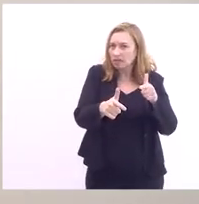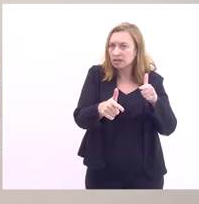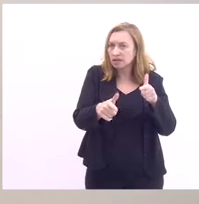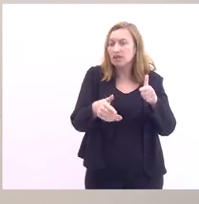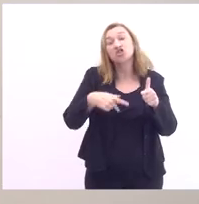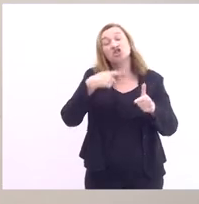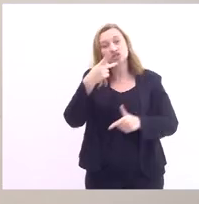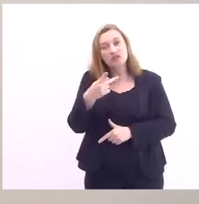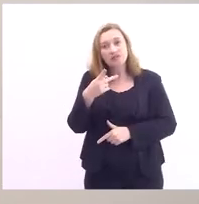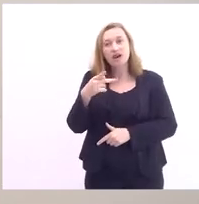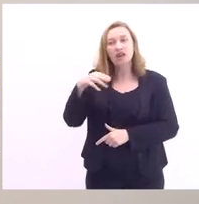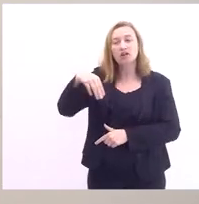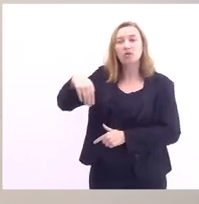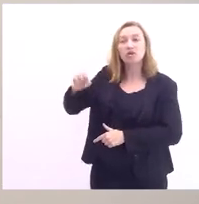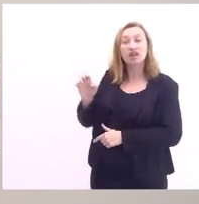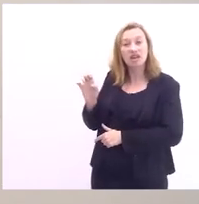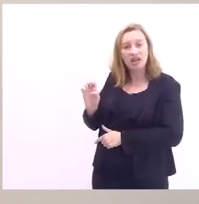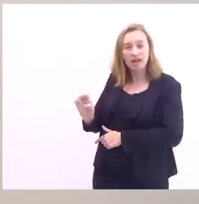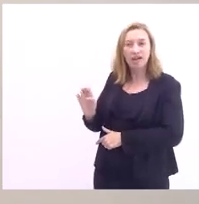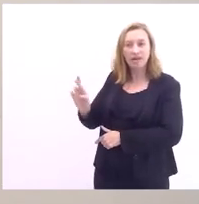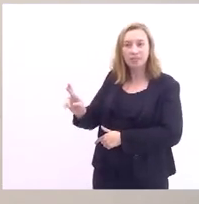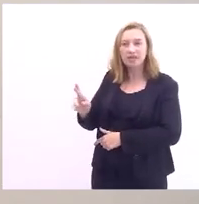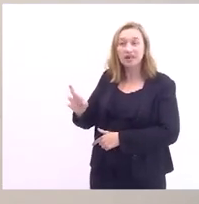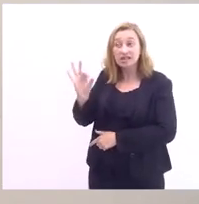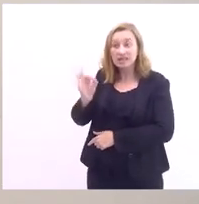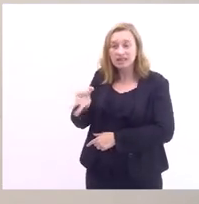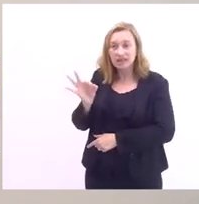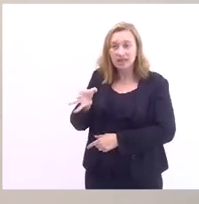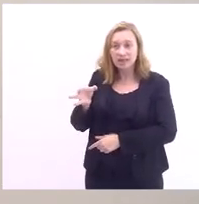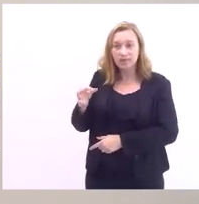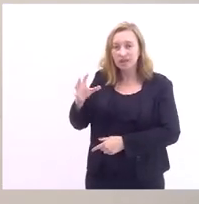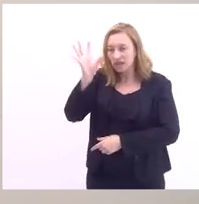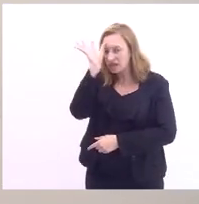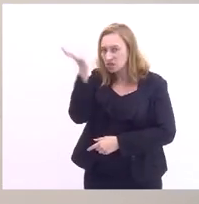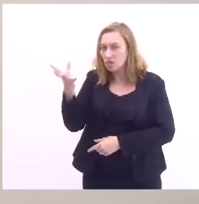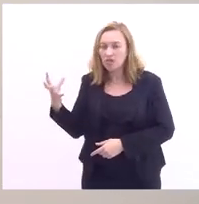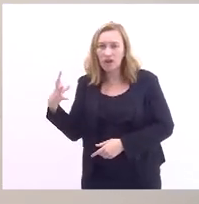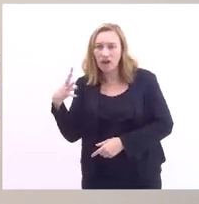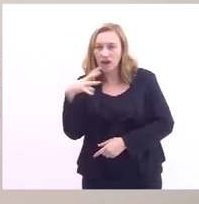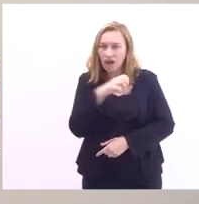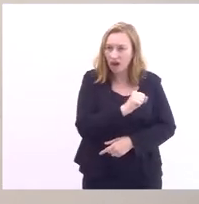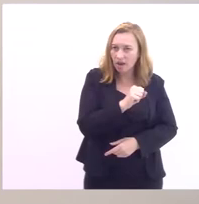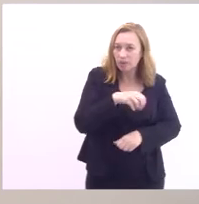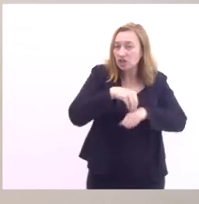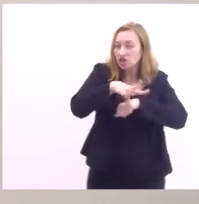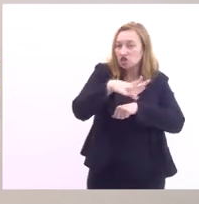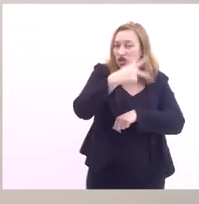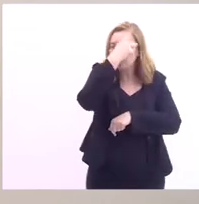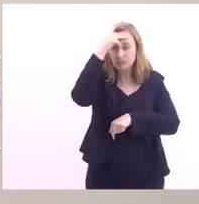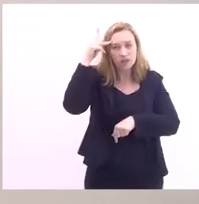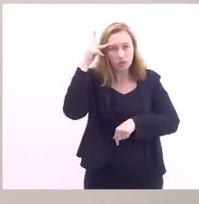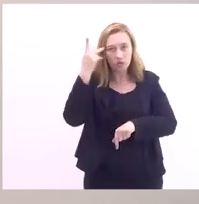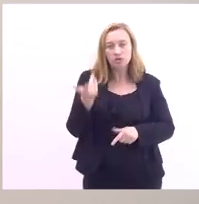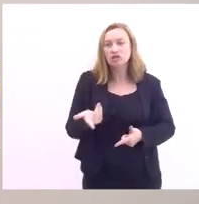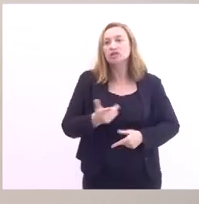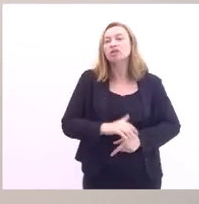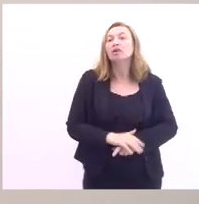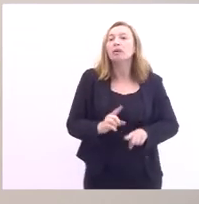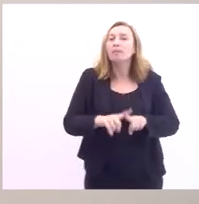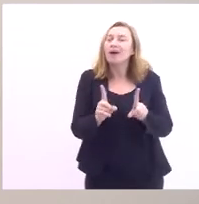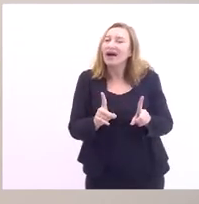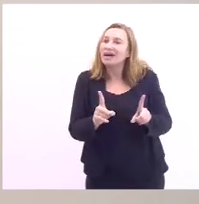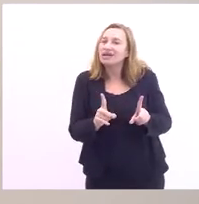gente fala com o Guilherme, imediatamente ele resolve, ele indica pessoas. Mas